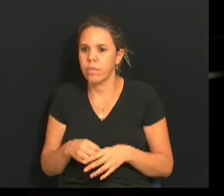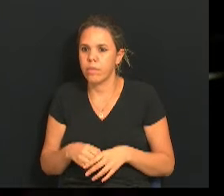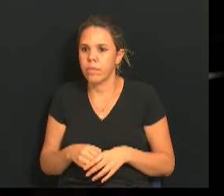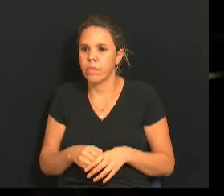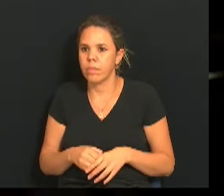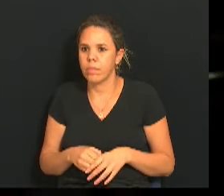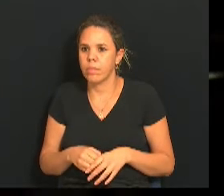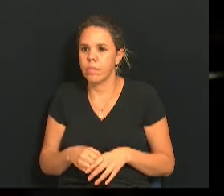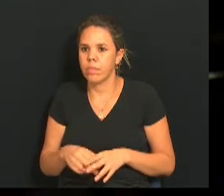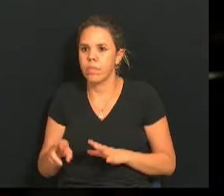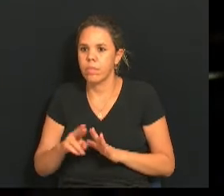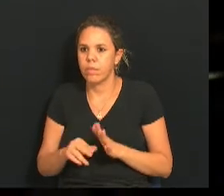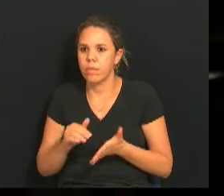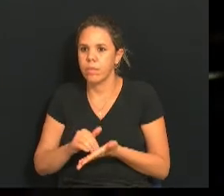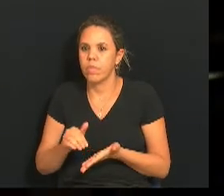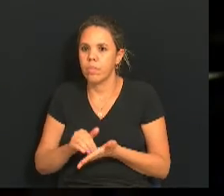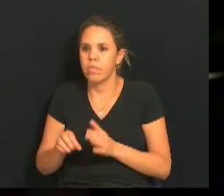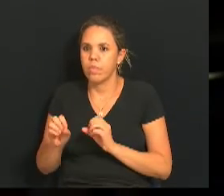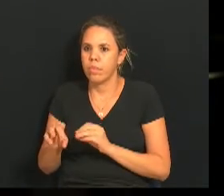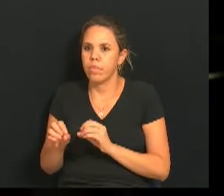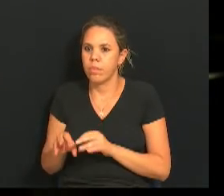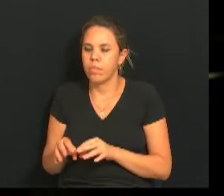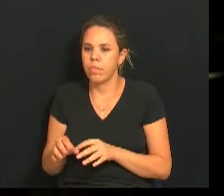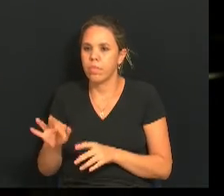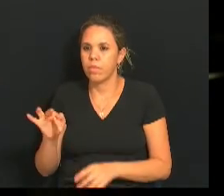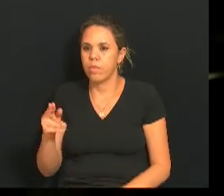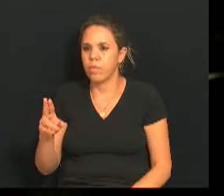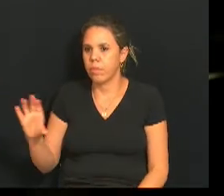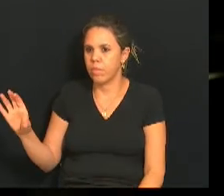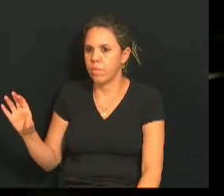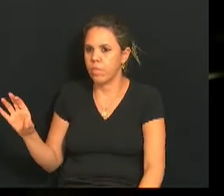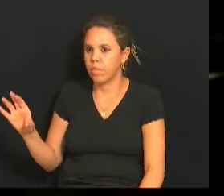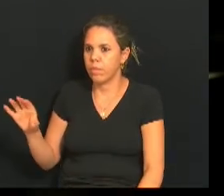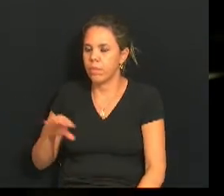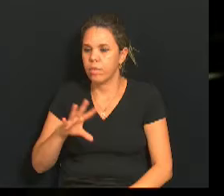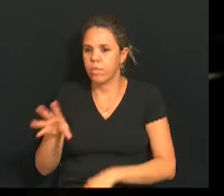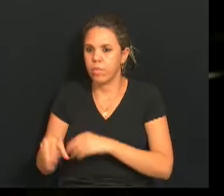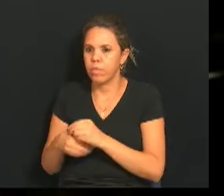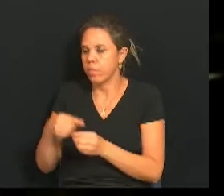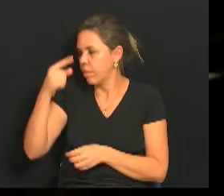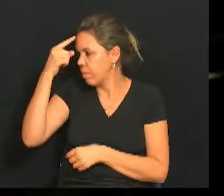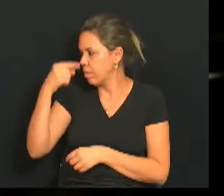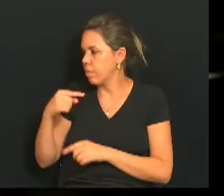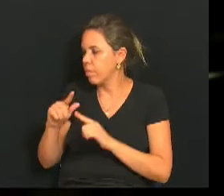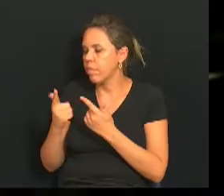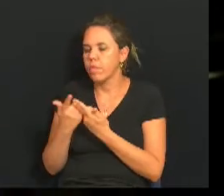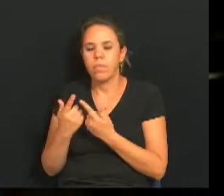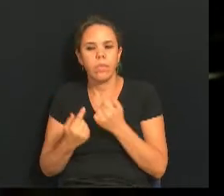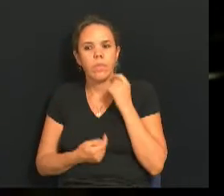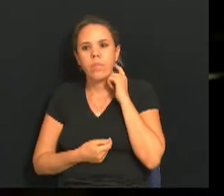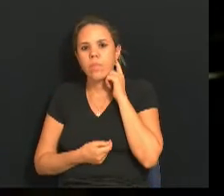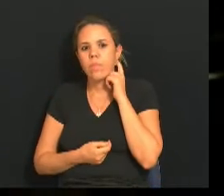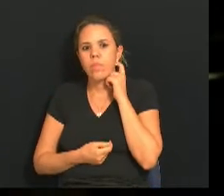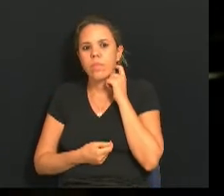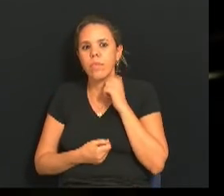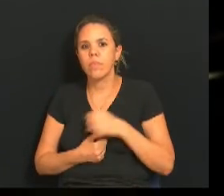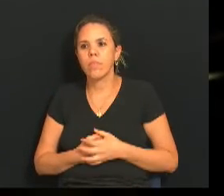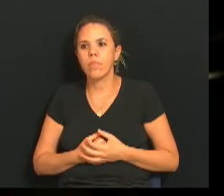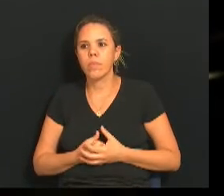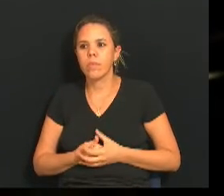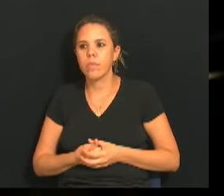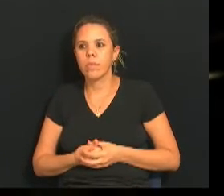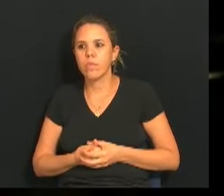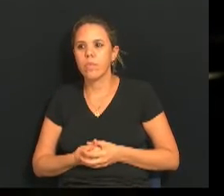critério da Secretaria Municipal de Educação e da FUMEC essa composição do perfil da gestão das unidades.